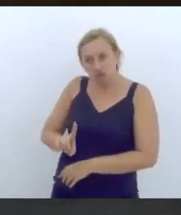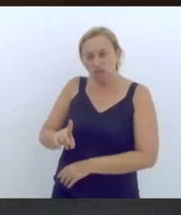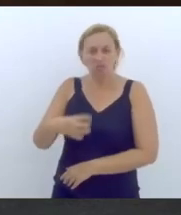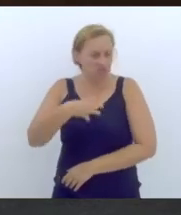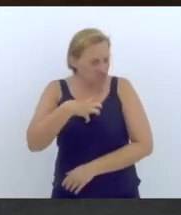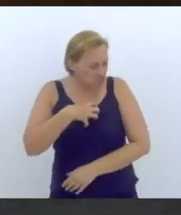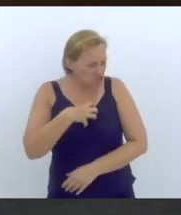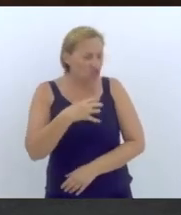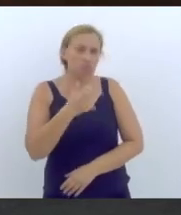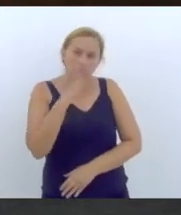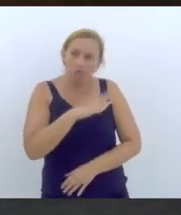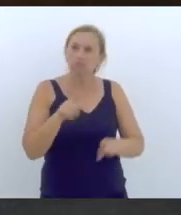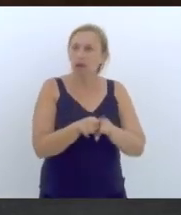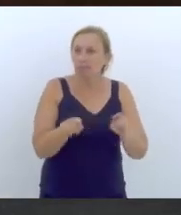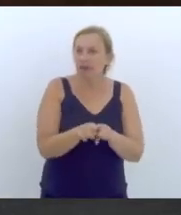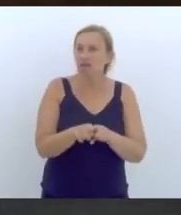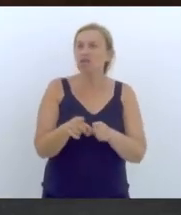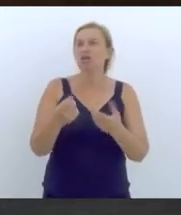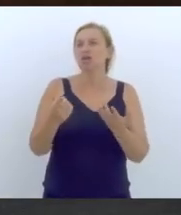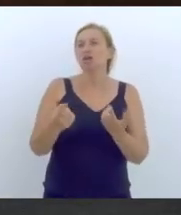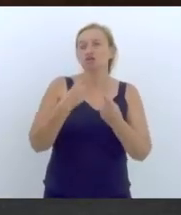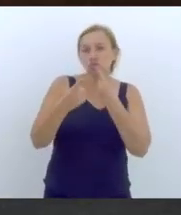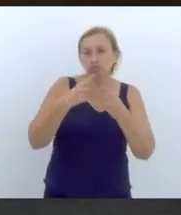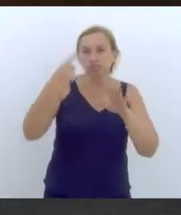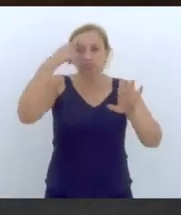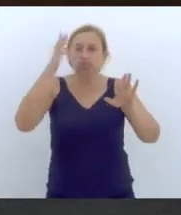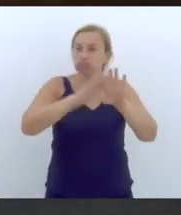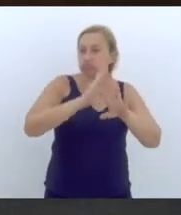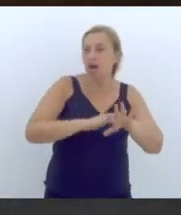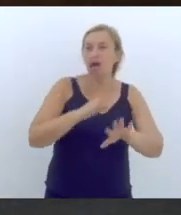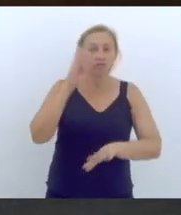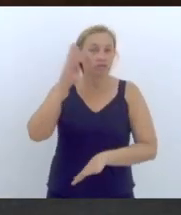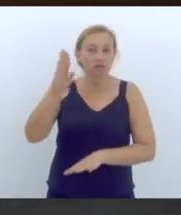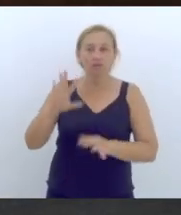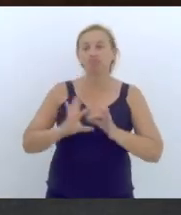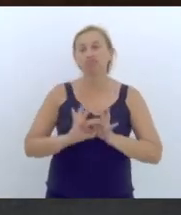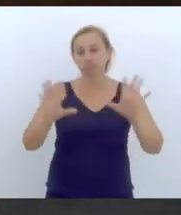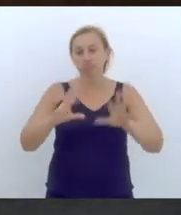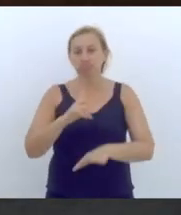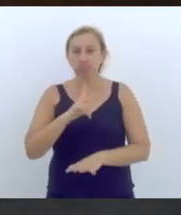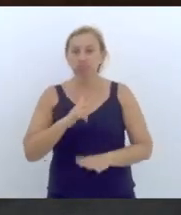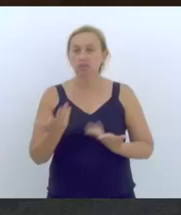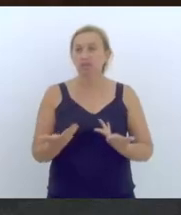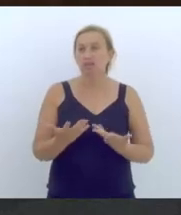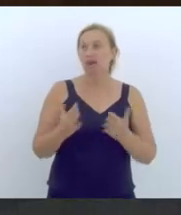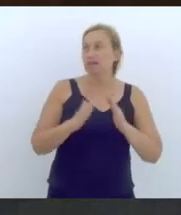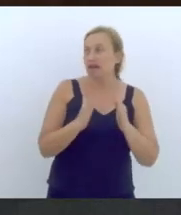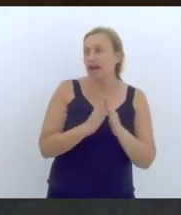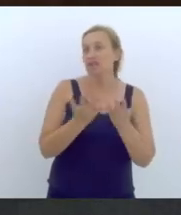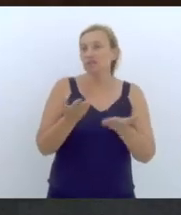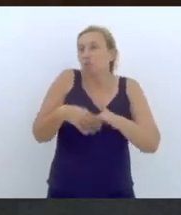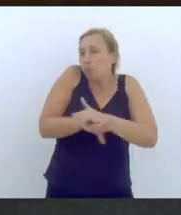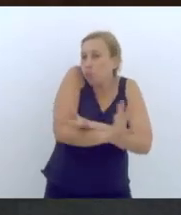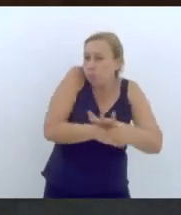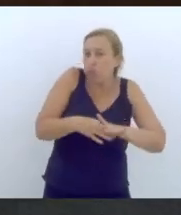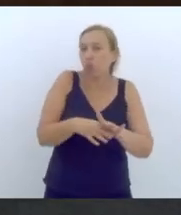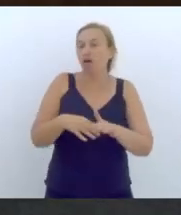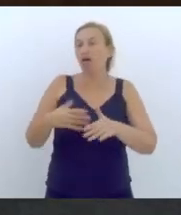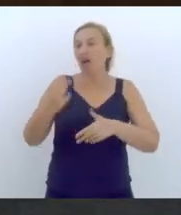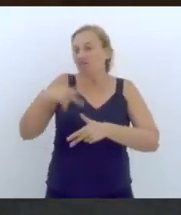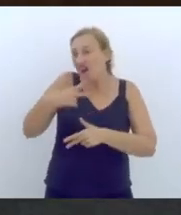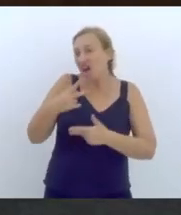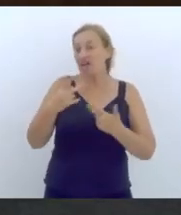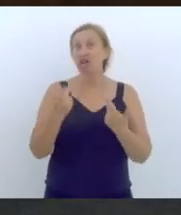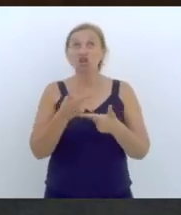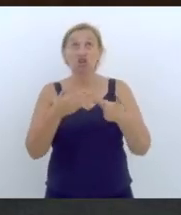senti caluniado. O debate ideológico é fundamental, inclusive para a própria democracia. Essa casa ficou habituada há muito tempo a tratar apenas dos